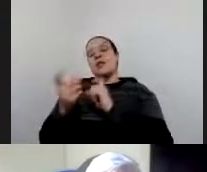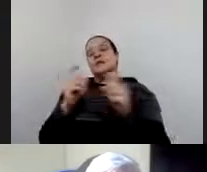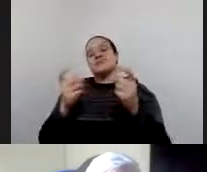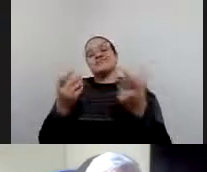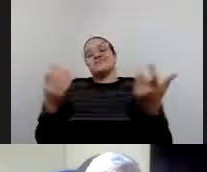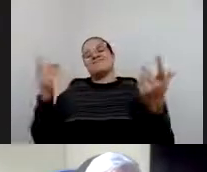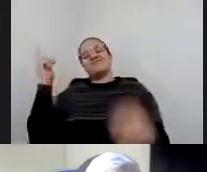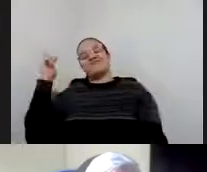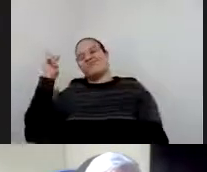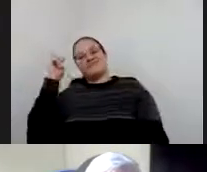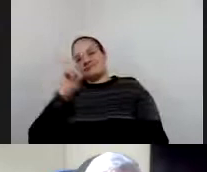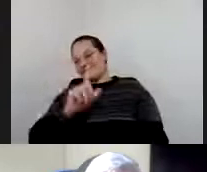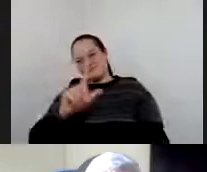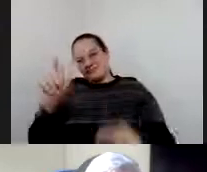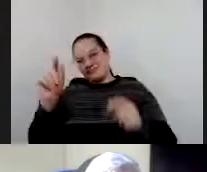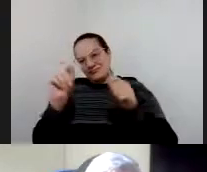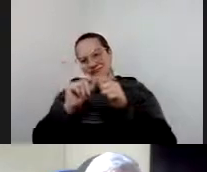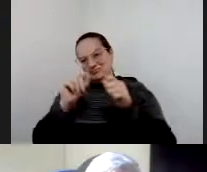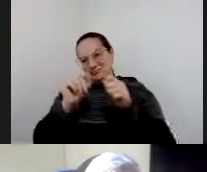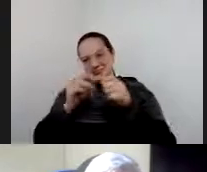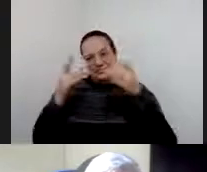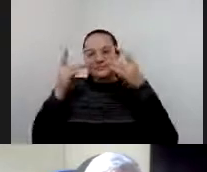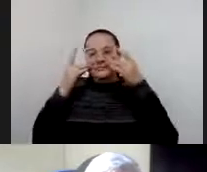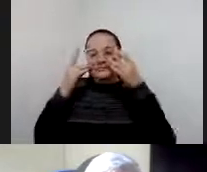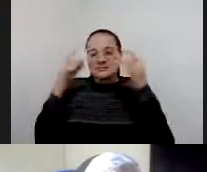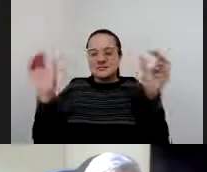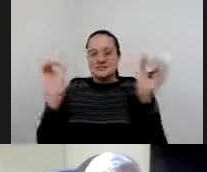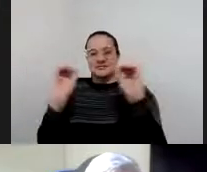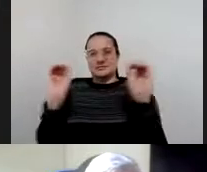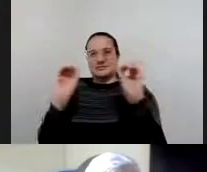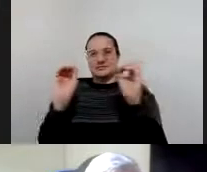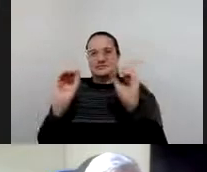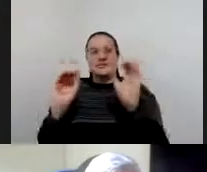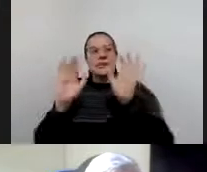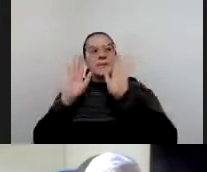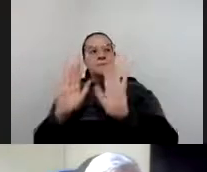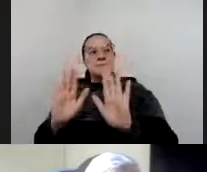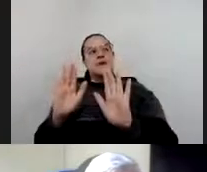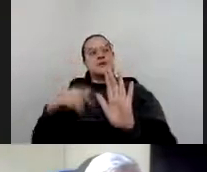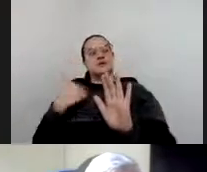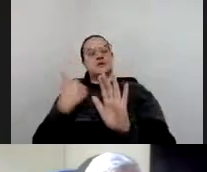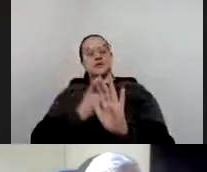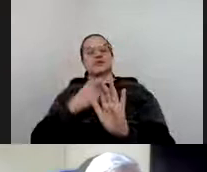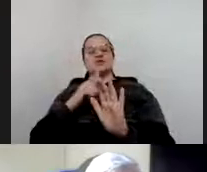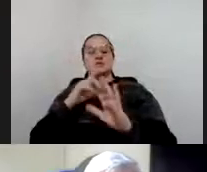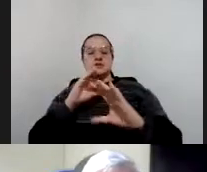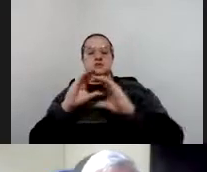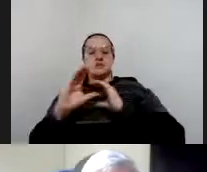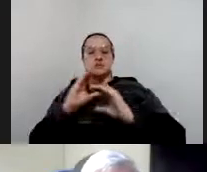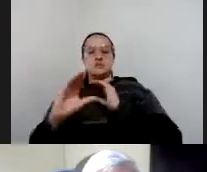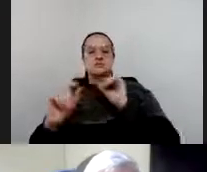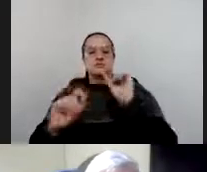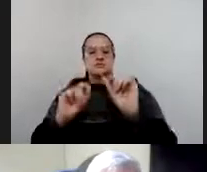mais realizá-las no formato presencial, mas nós nos comunicamos nos utilizando